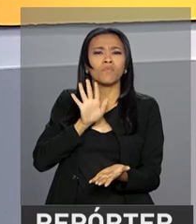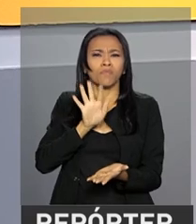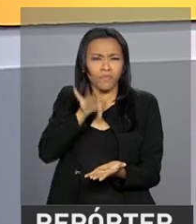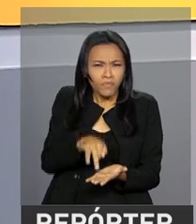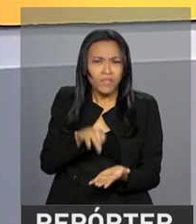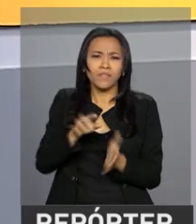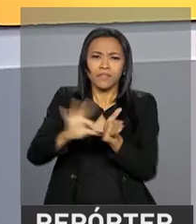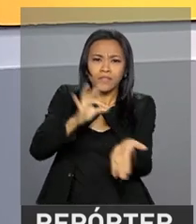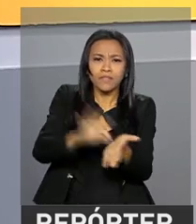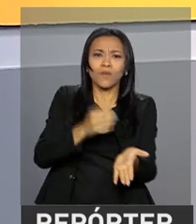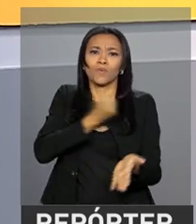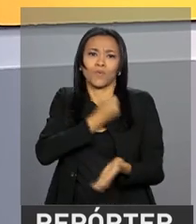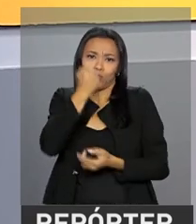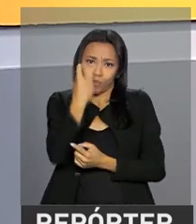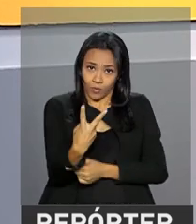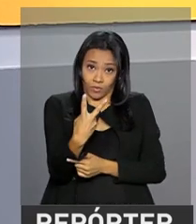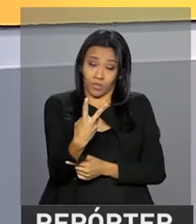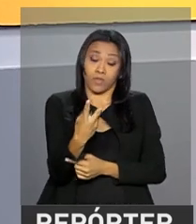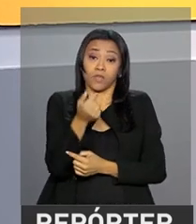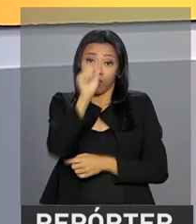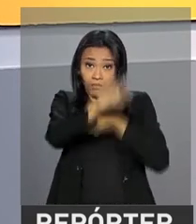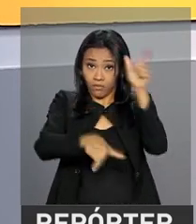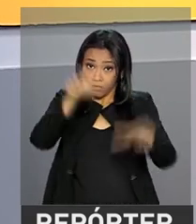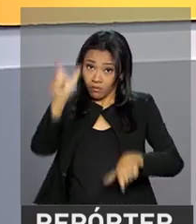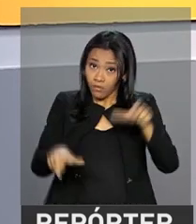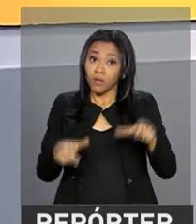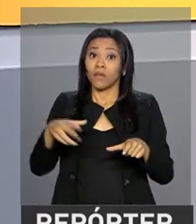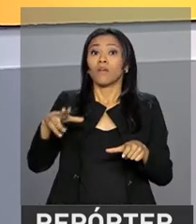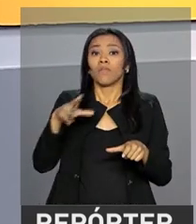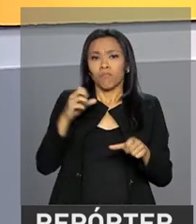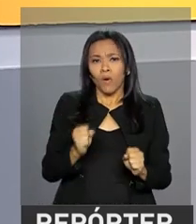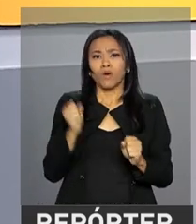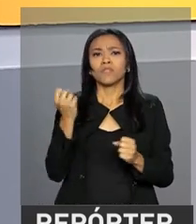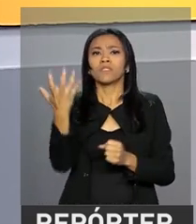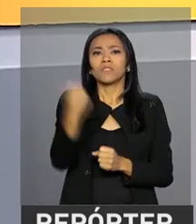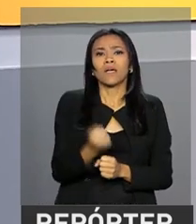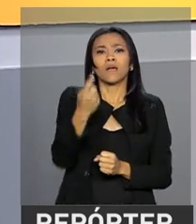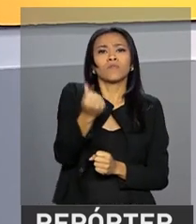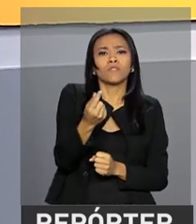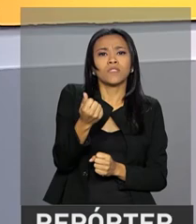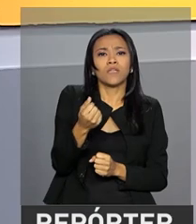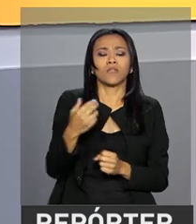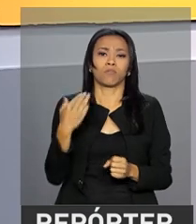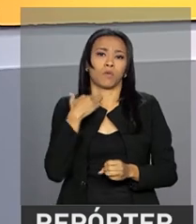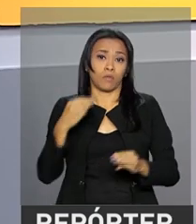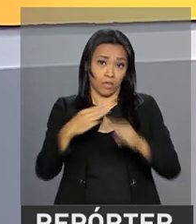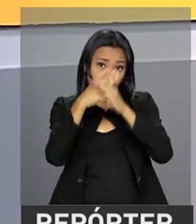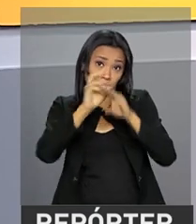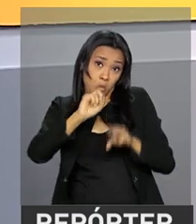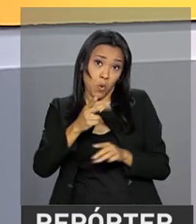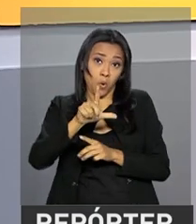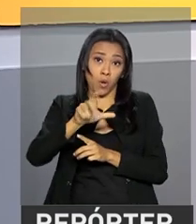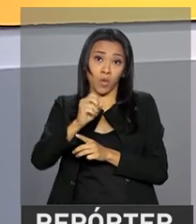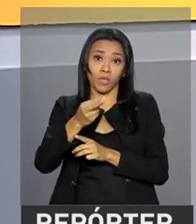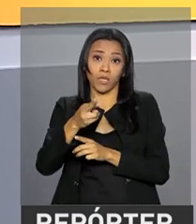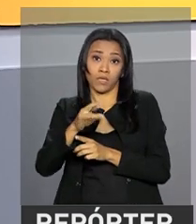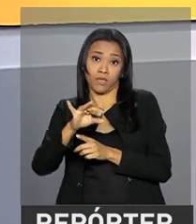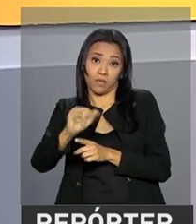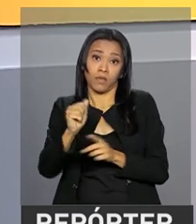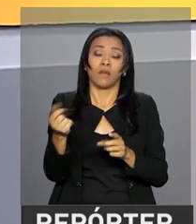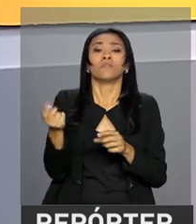os servidores da iniciativa privada poderão retirar o dinheiro em qualquer agência da caixa ou casas lotéricas já os servidores